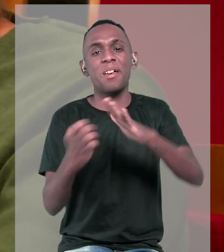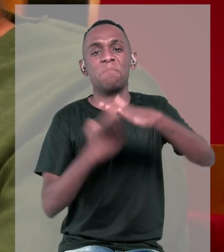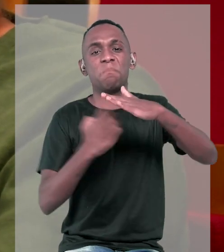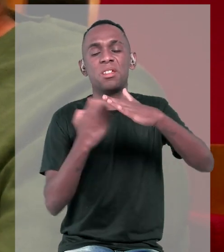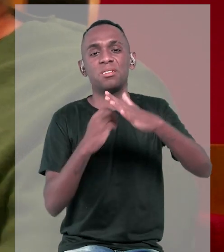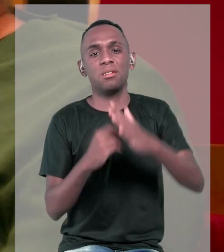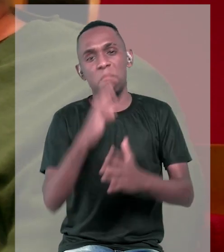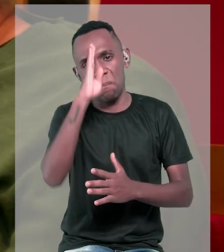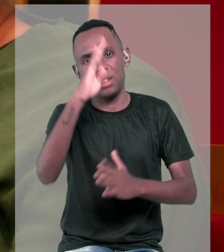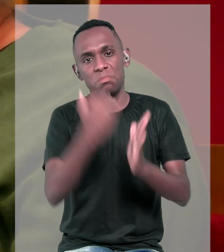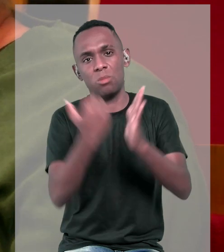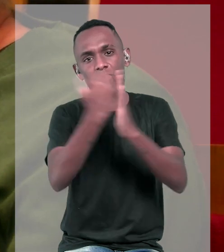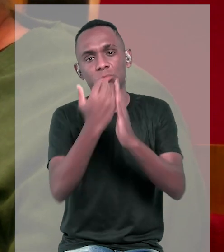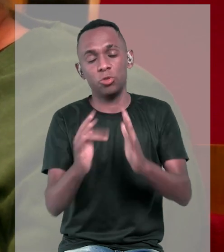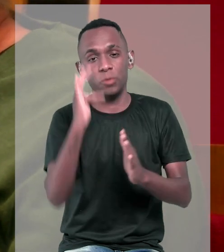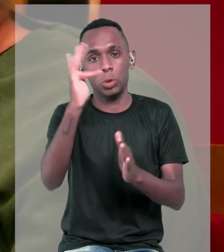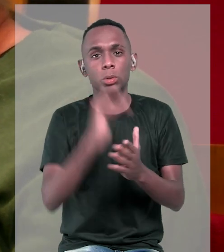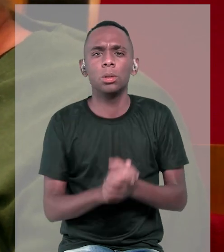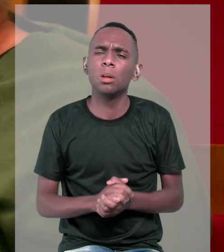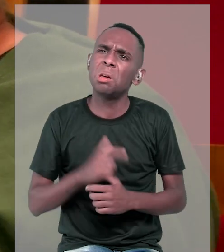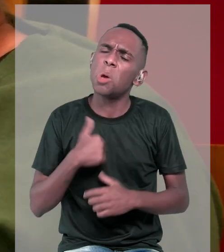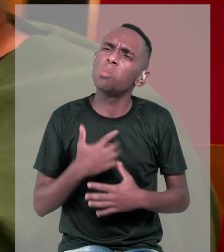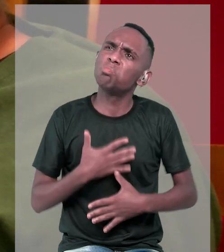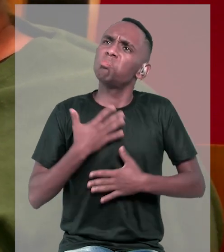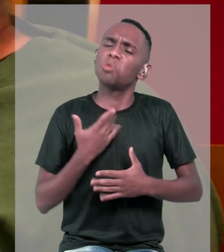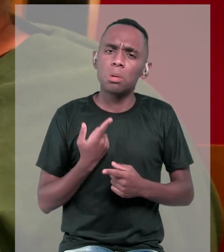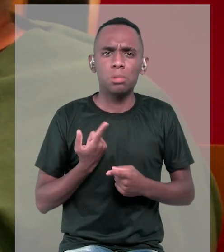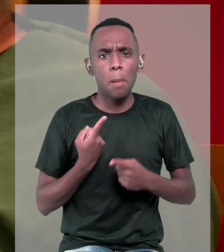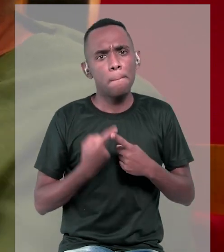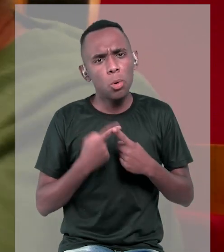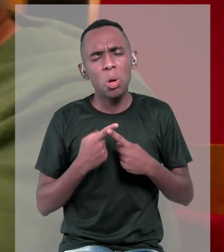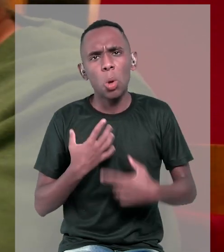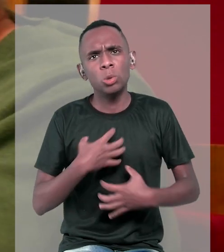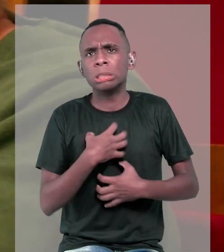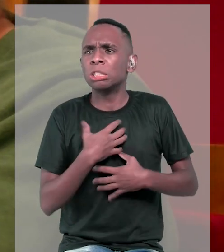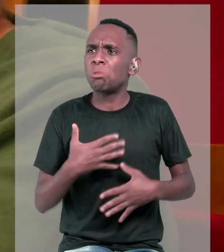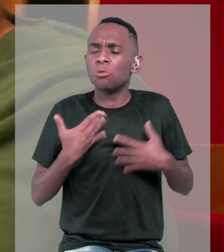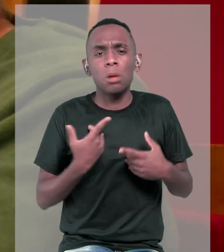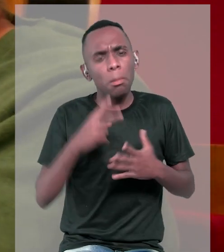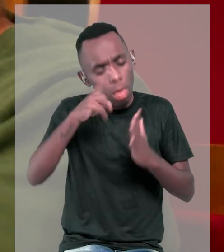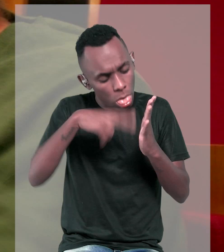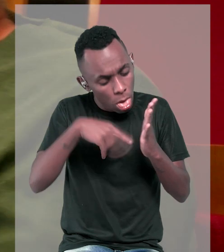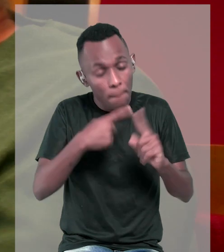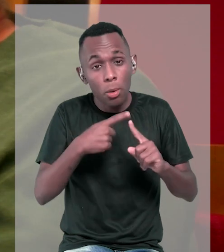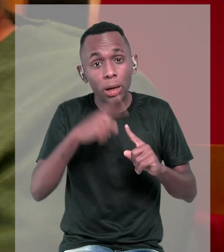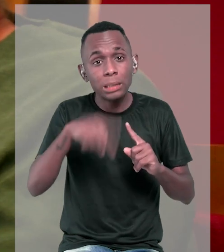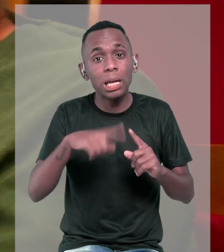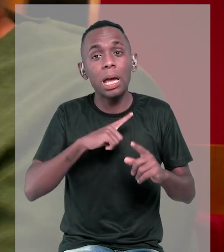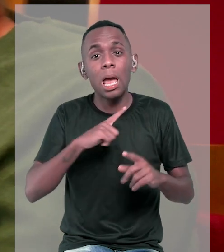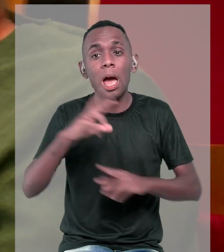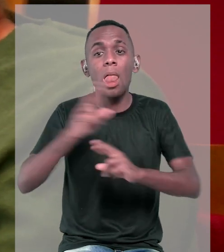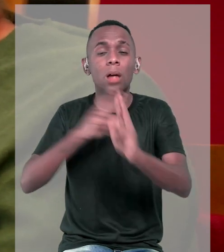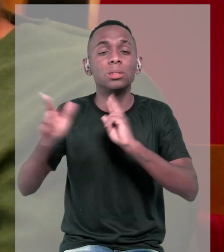É uma coisa tão surpreendente, né? Me senti tão surpreendido ao ler aquilo, mas tem tudo a ver com isso que você está dizendo, no sentido